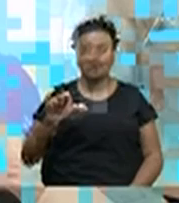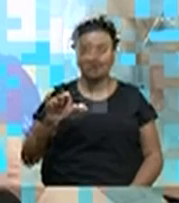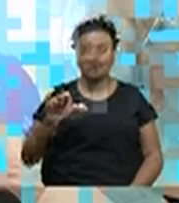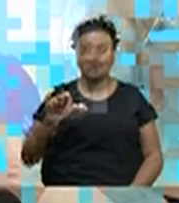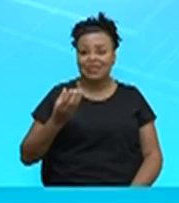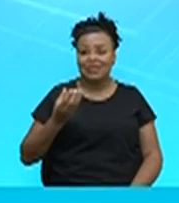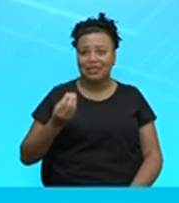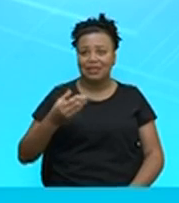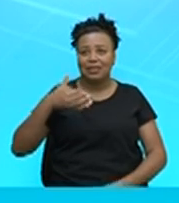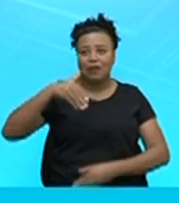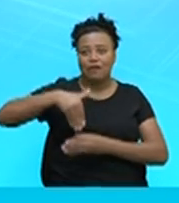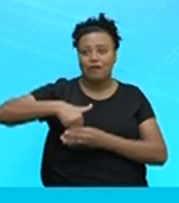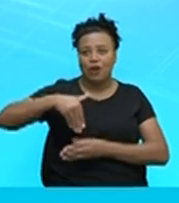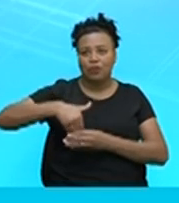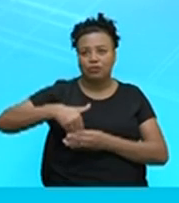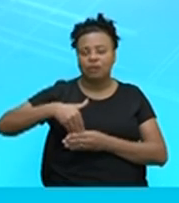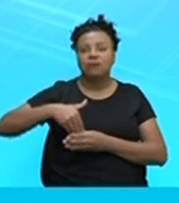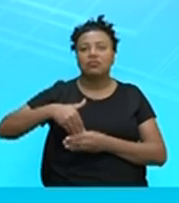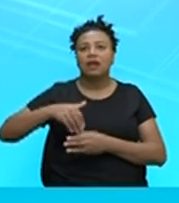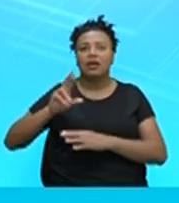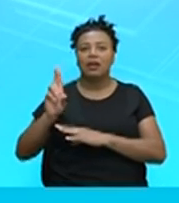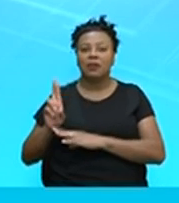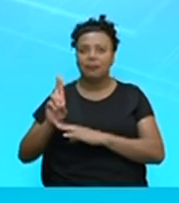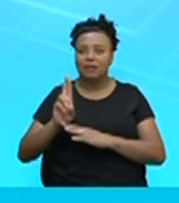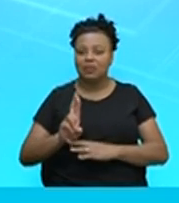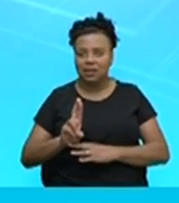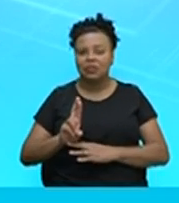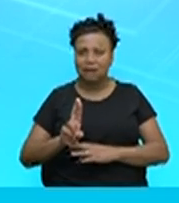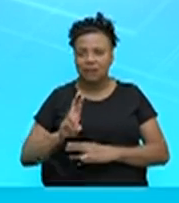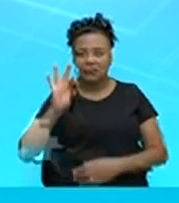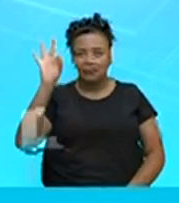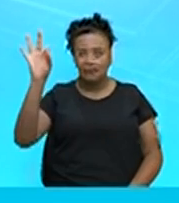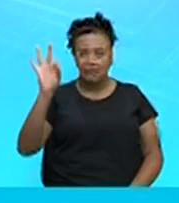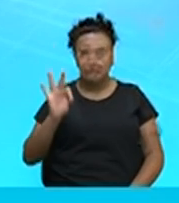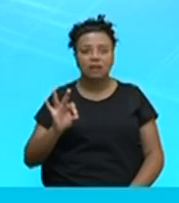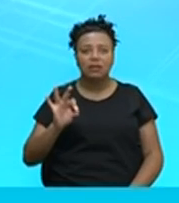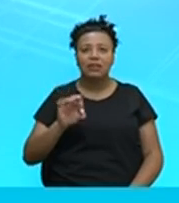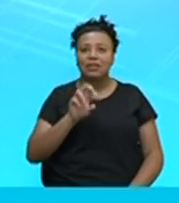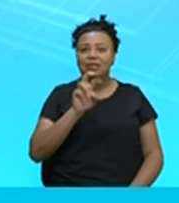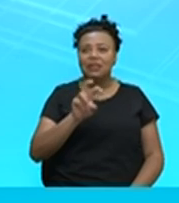64 votos computados, representando um percentual de